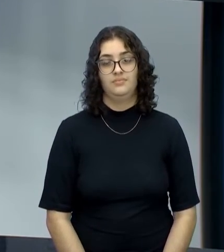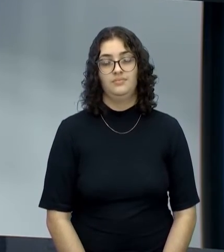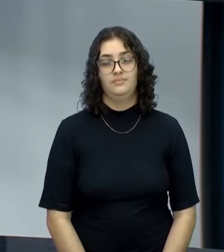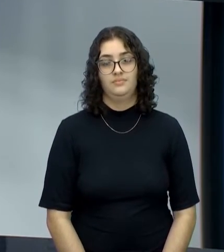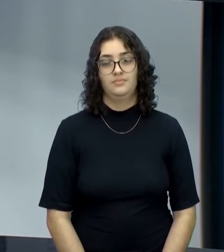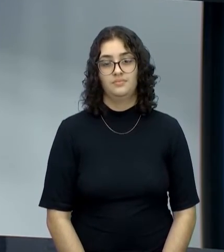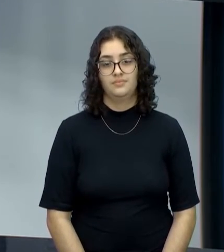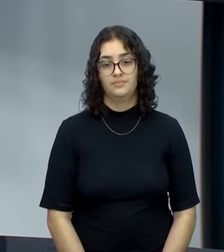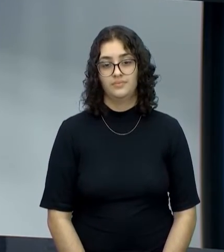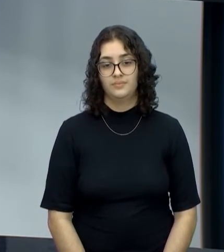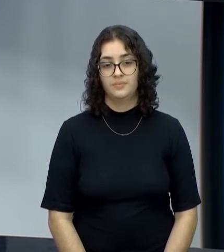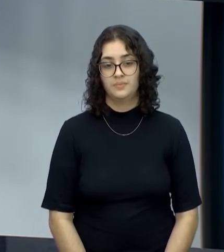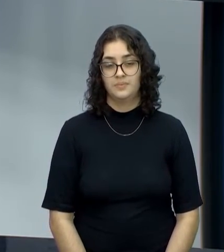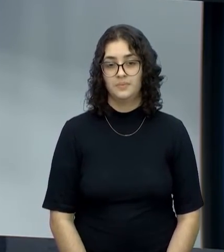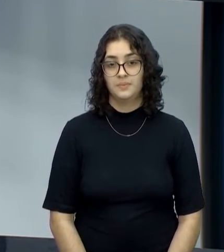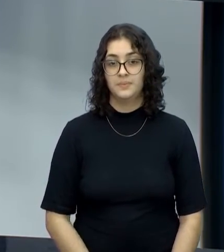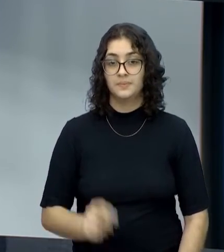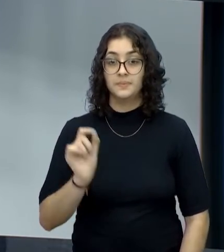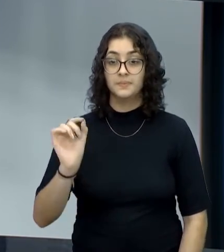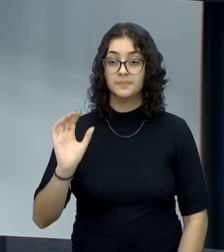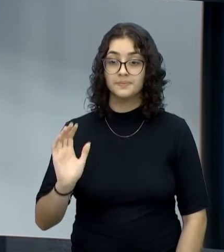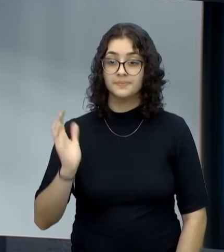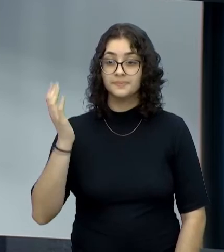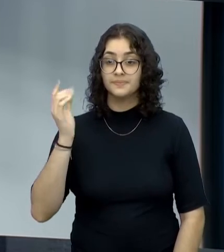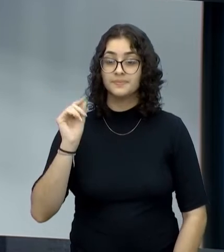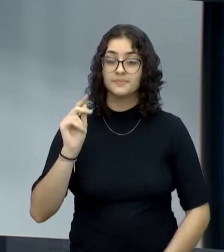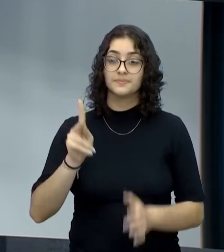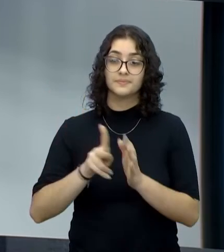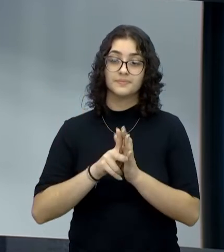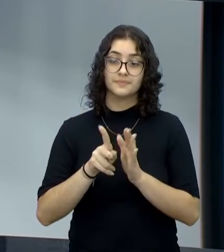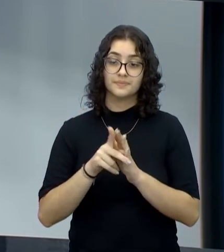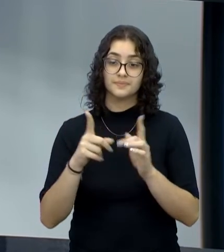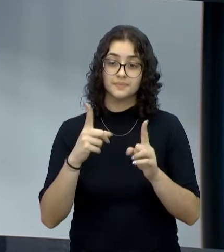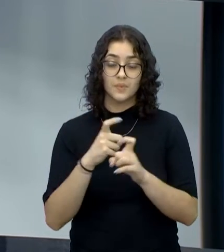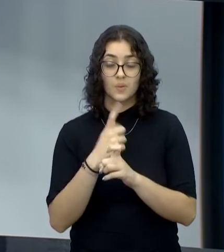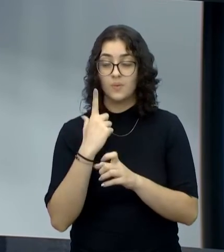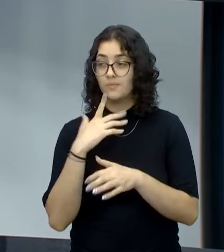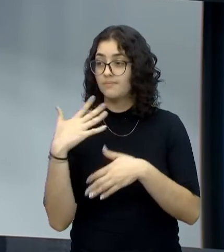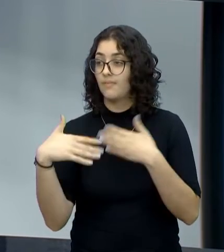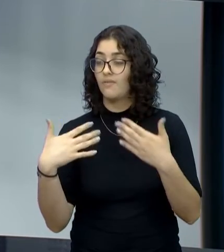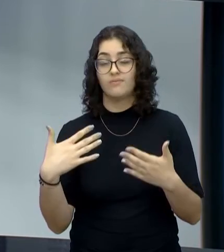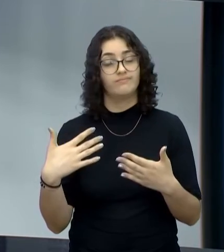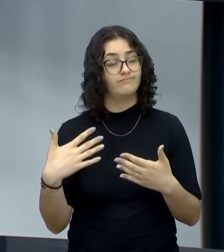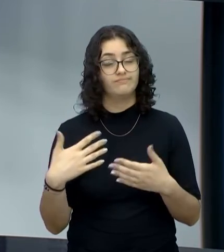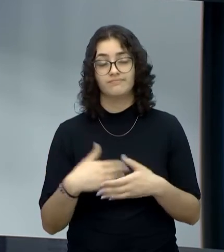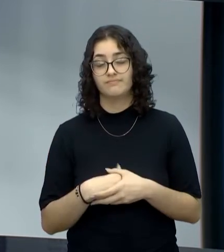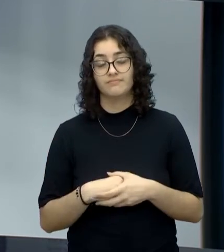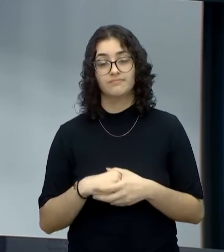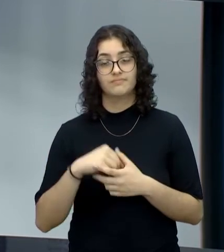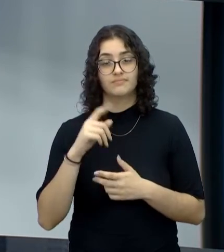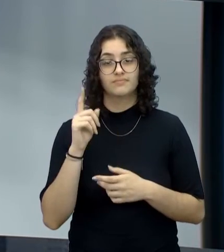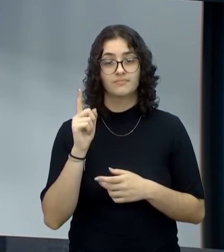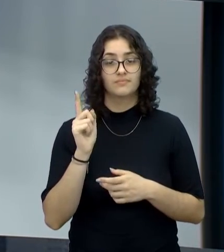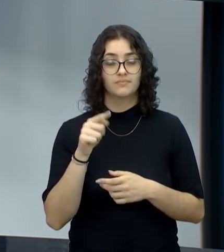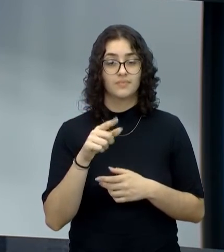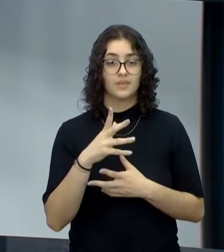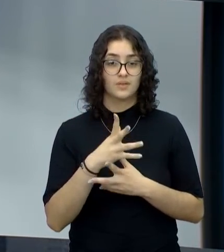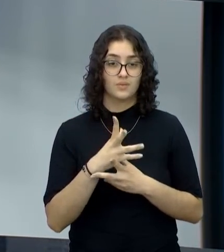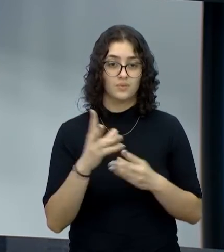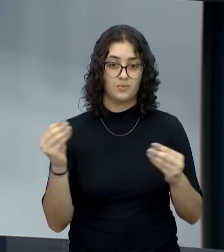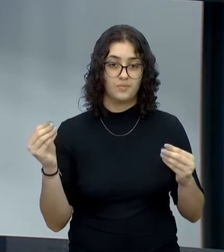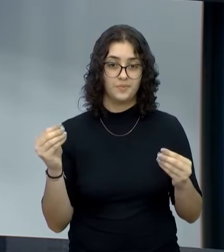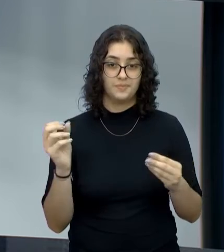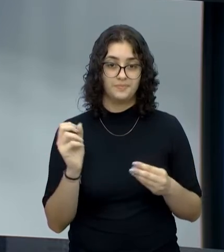Então, o que acontece? Esses organismos não conseguem mais se reproduzir e a tendência é